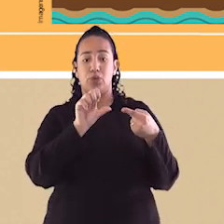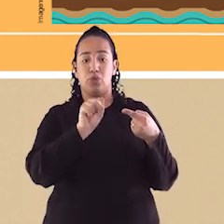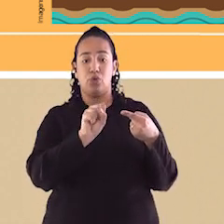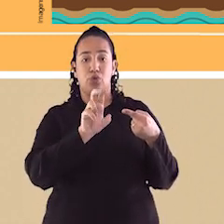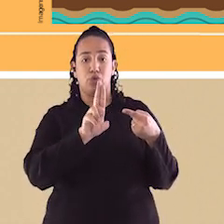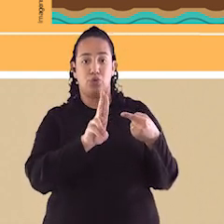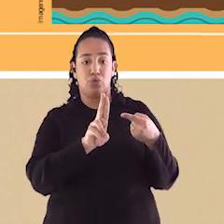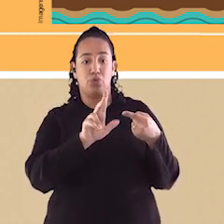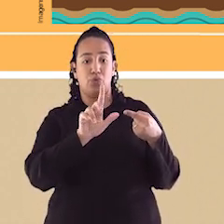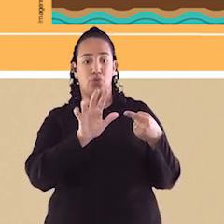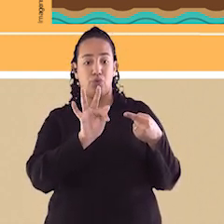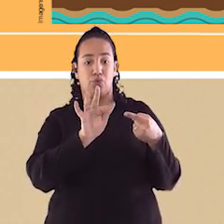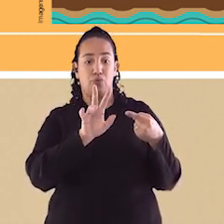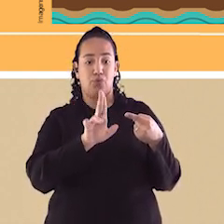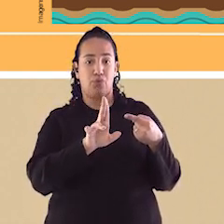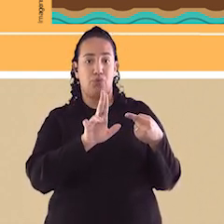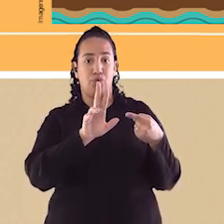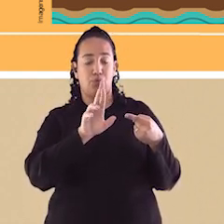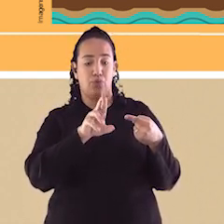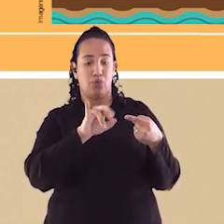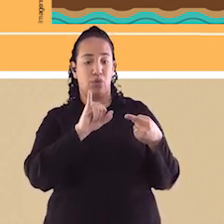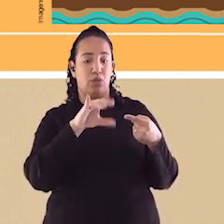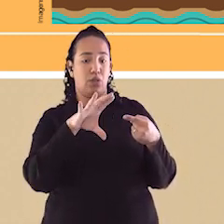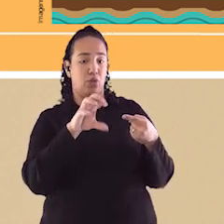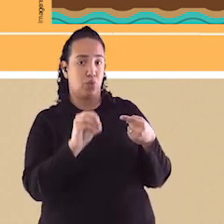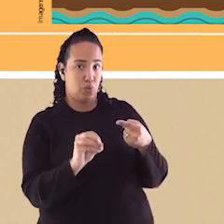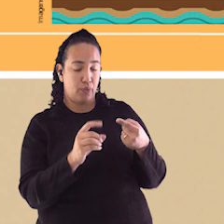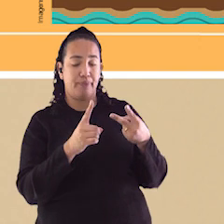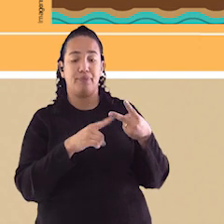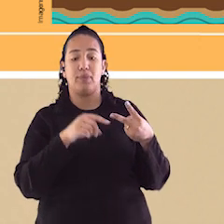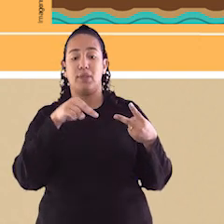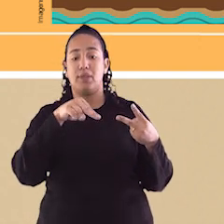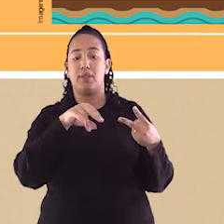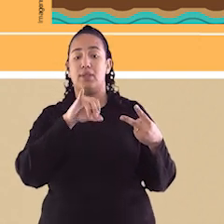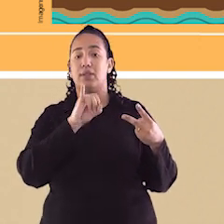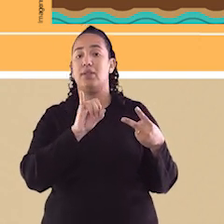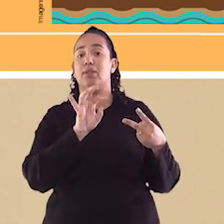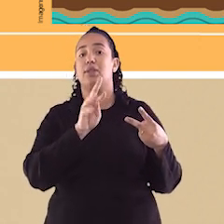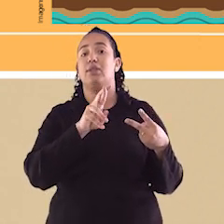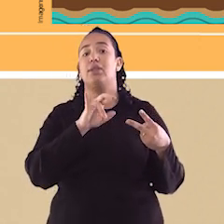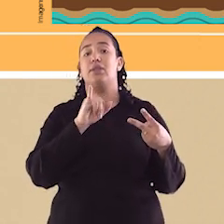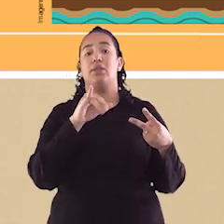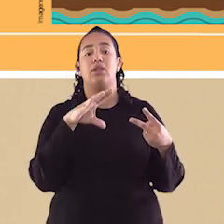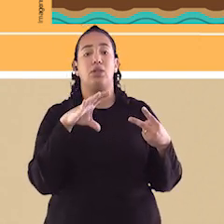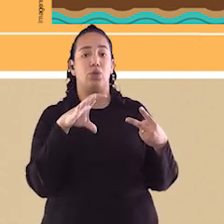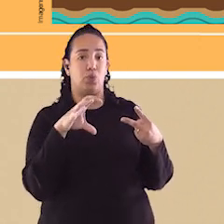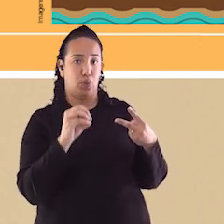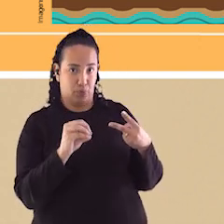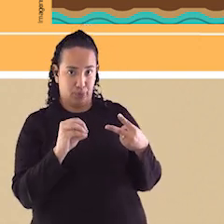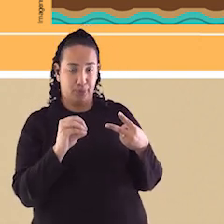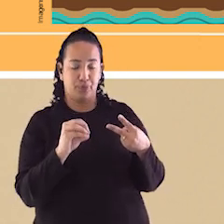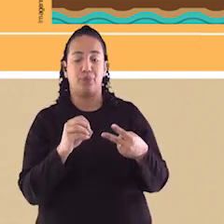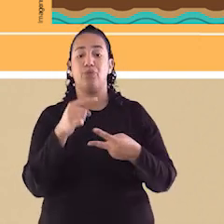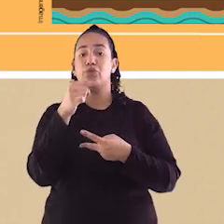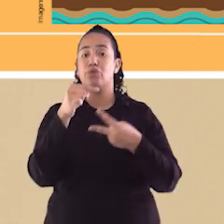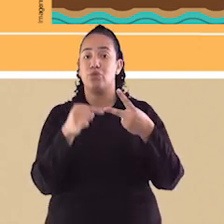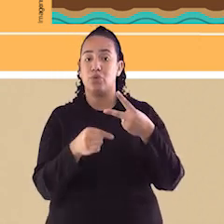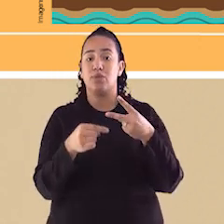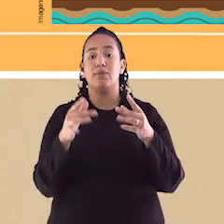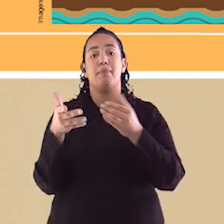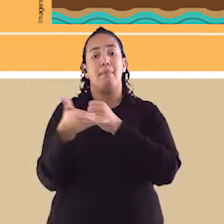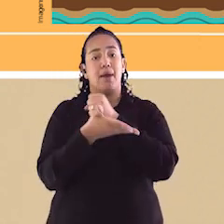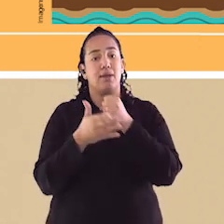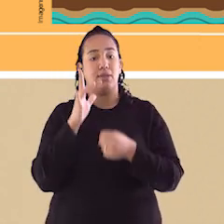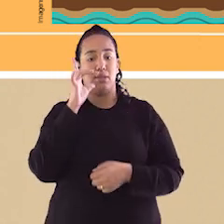ácidos sulfúrico, pelo ácido nítrico e ambos são formados a partir da reação com a água. O ácido mais forte